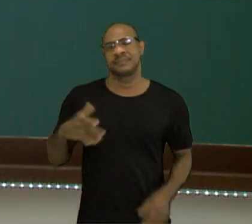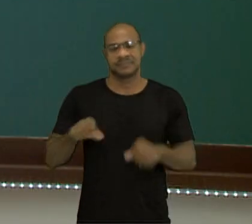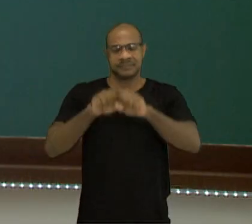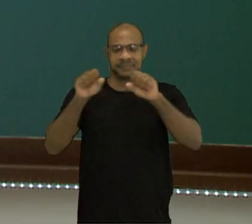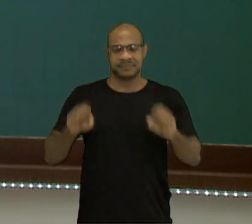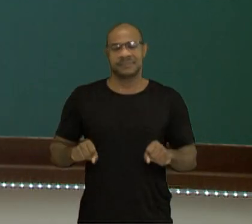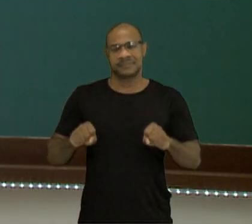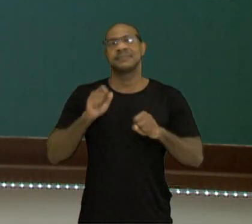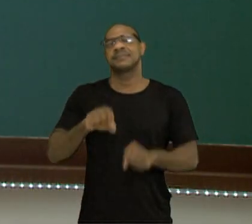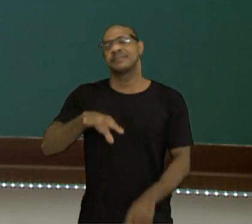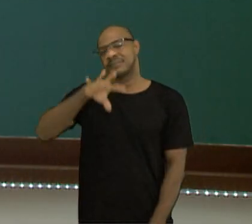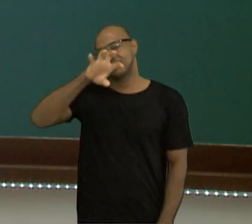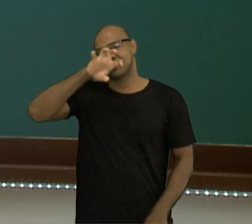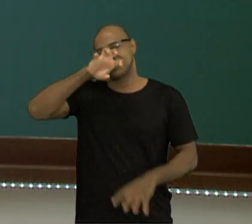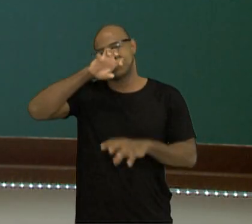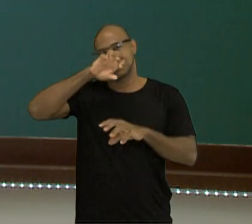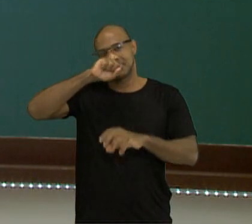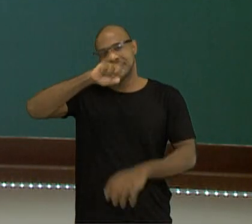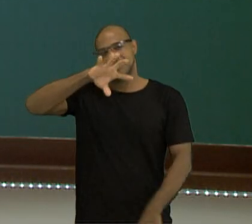sistema respiratório.